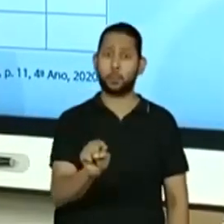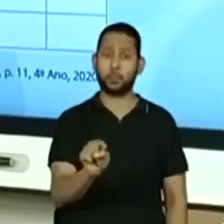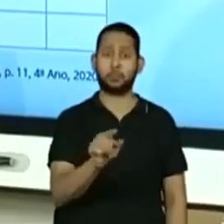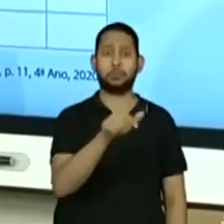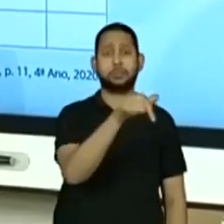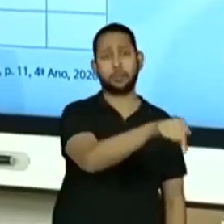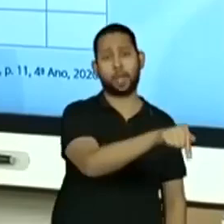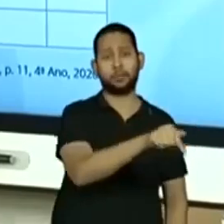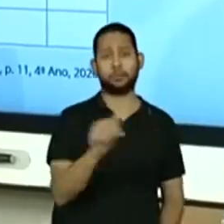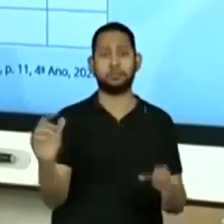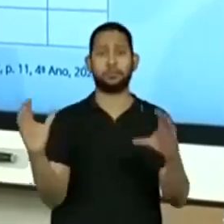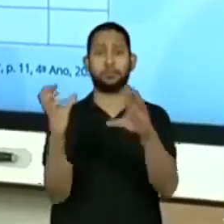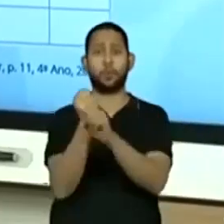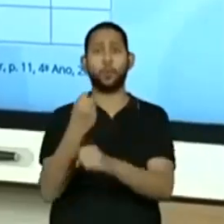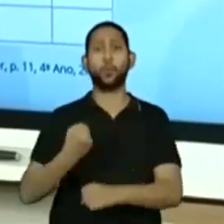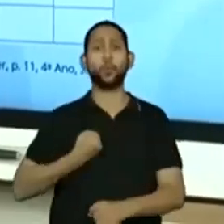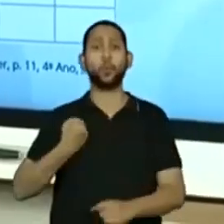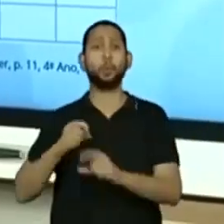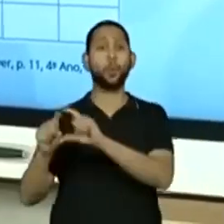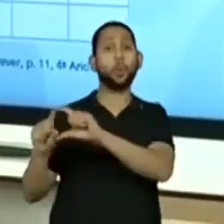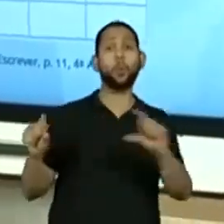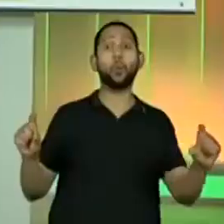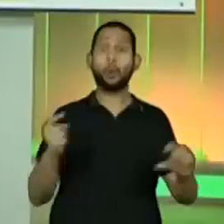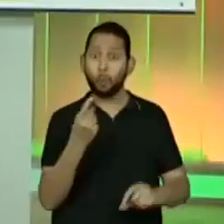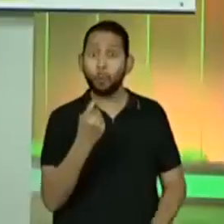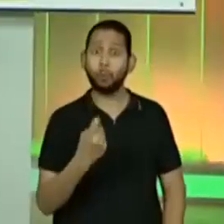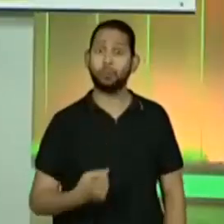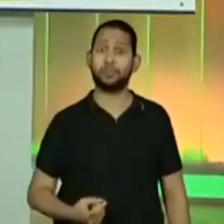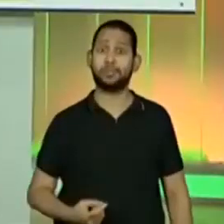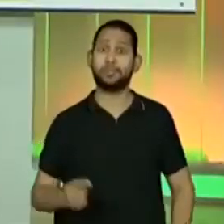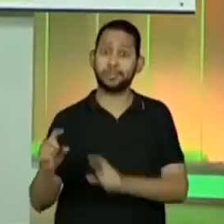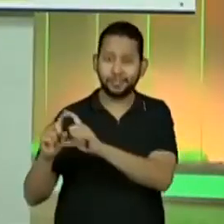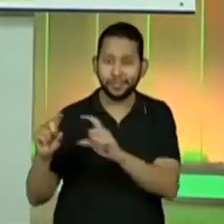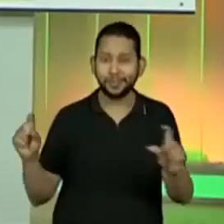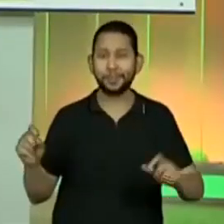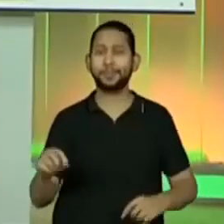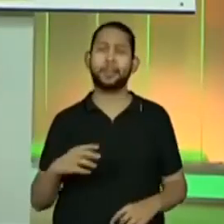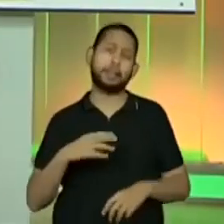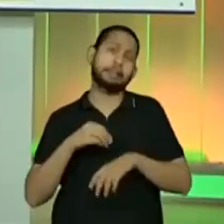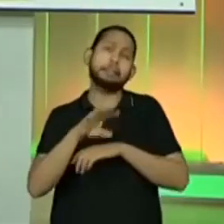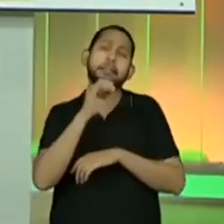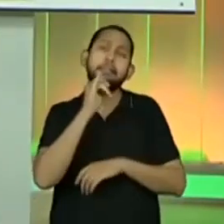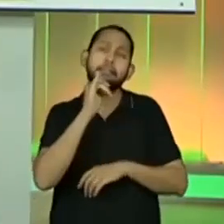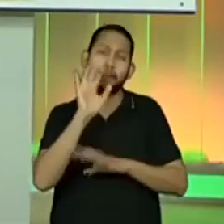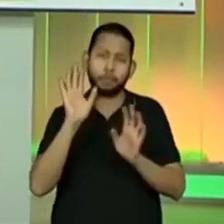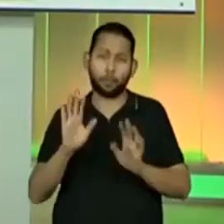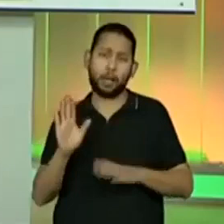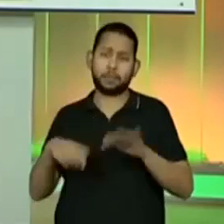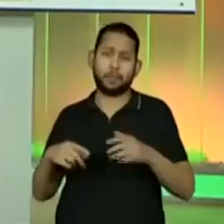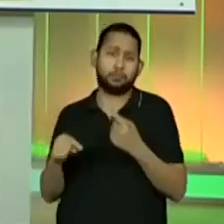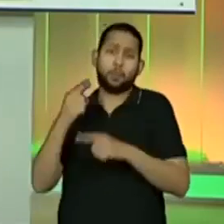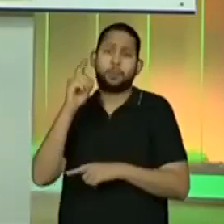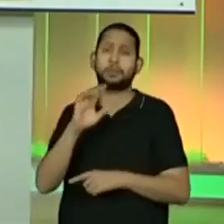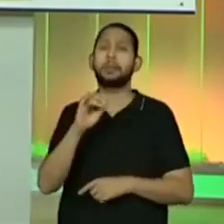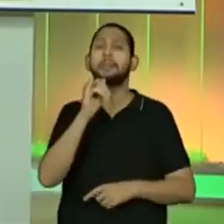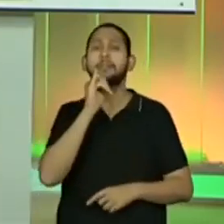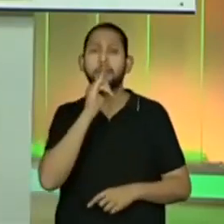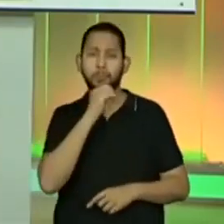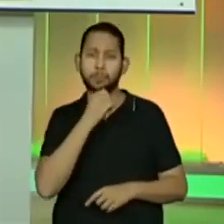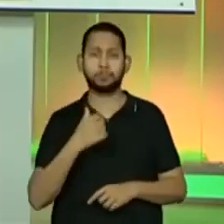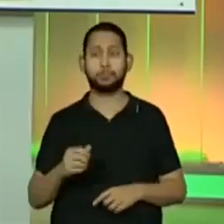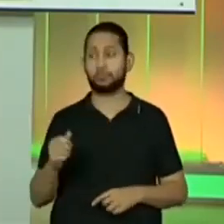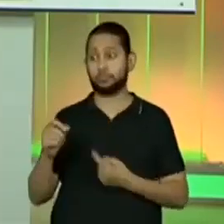sim. Lembra que eu falei que tem aquelas exceções? As exceções são, por exemplo, quando nós fazemos a leitura